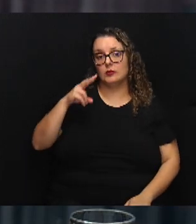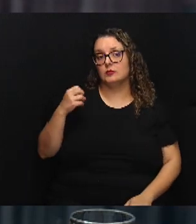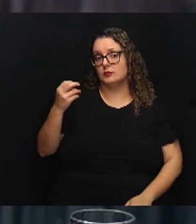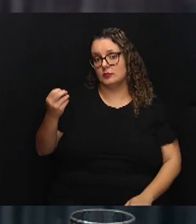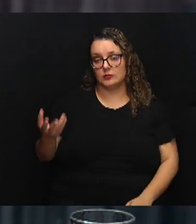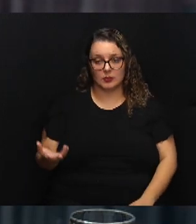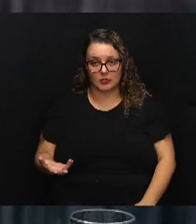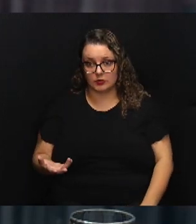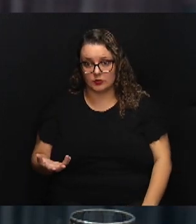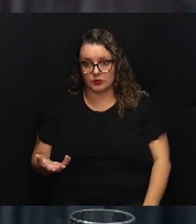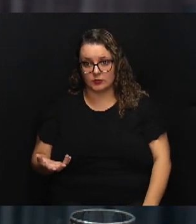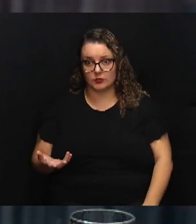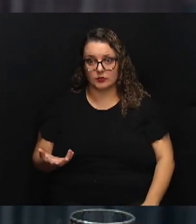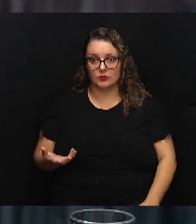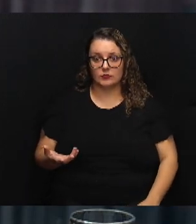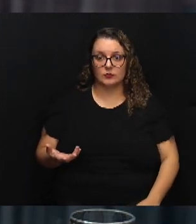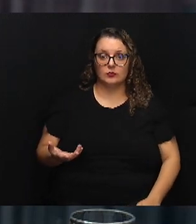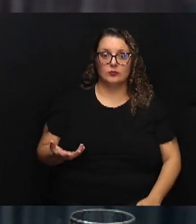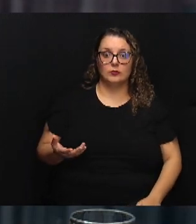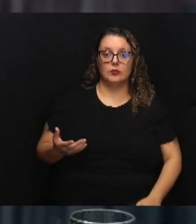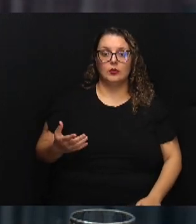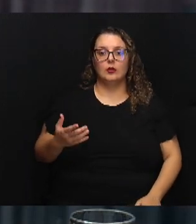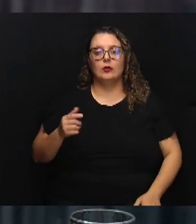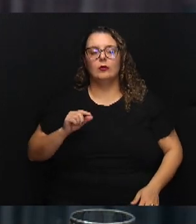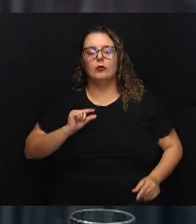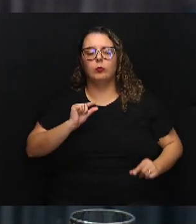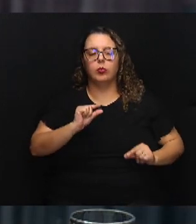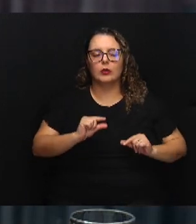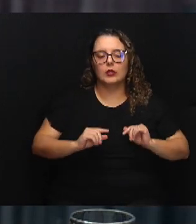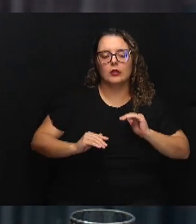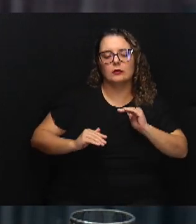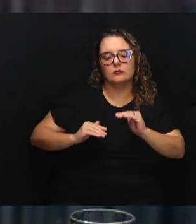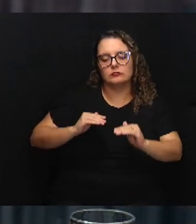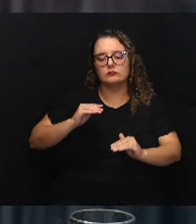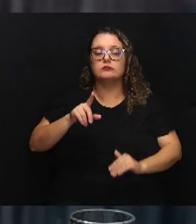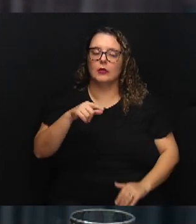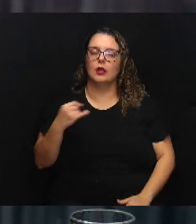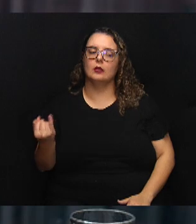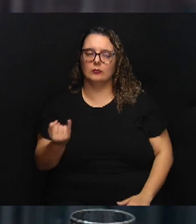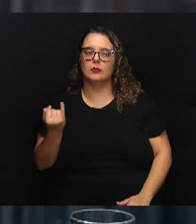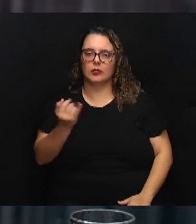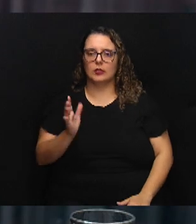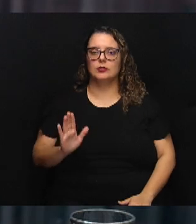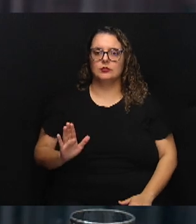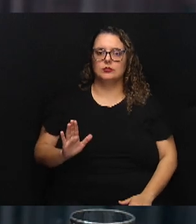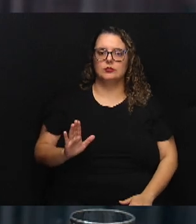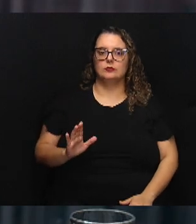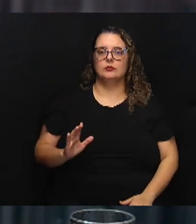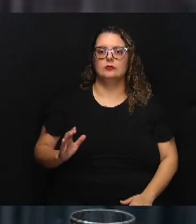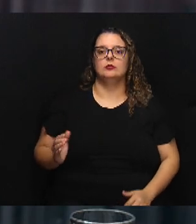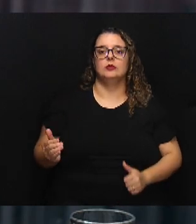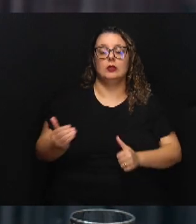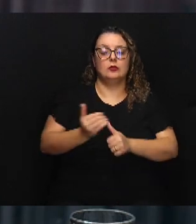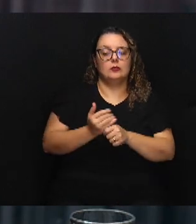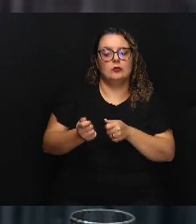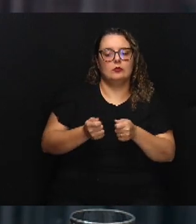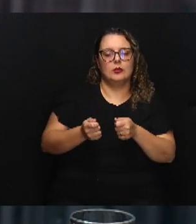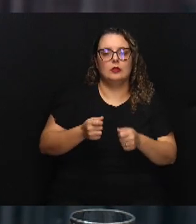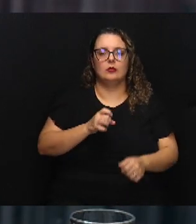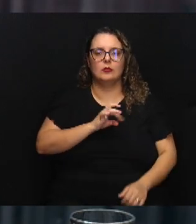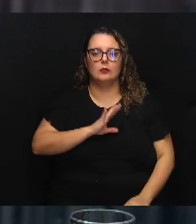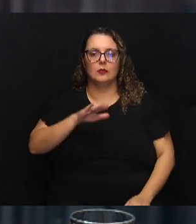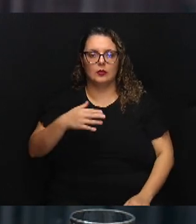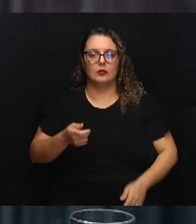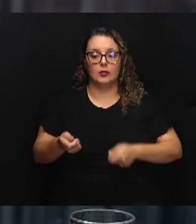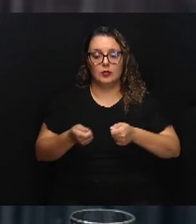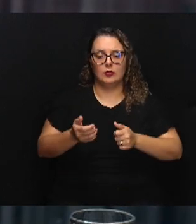né? Então, assim, o despacito, devagar, é muito importante para, enfim, você dominar o medo, porque quando você domina o